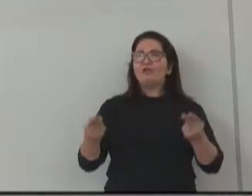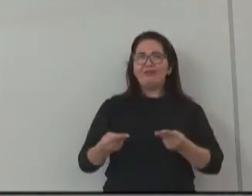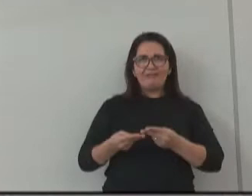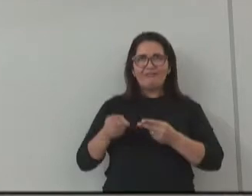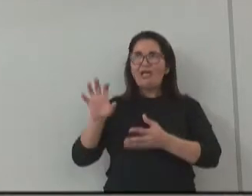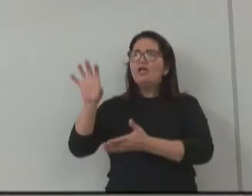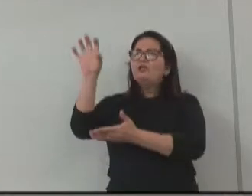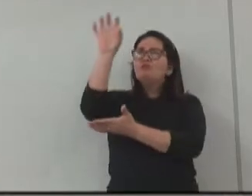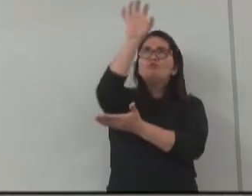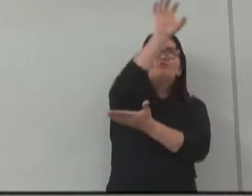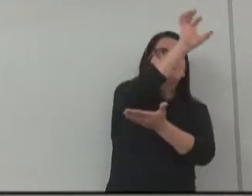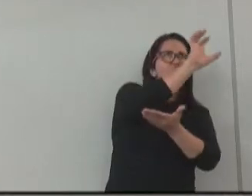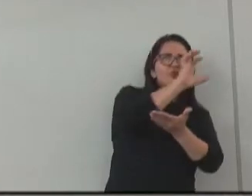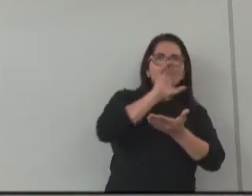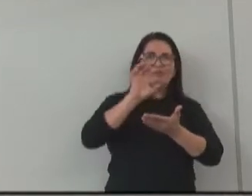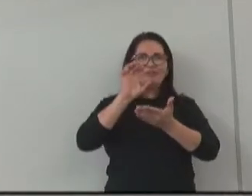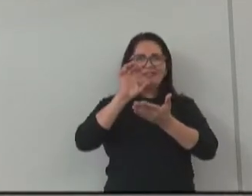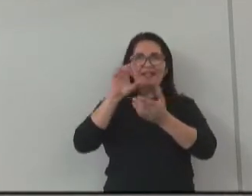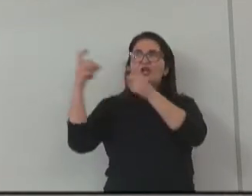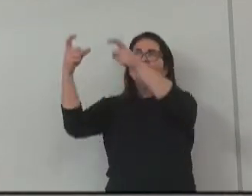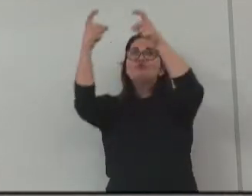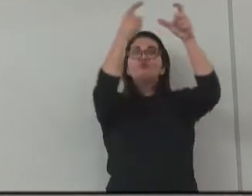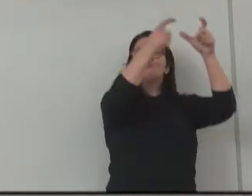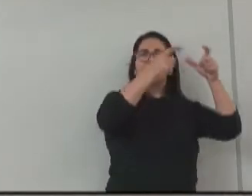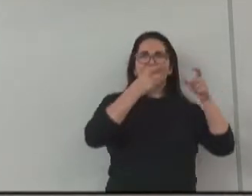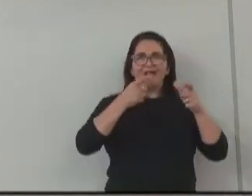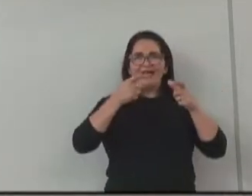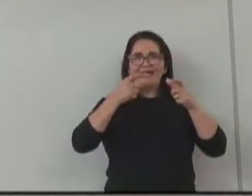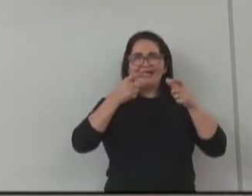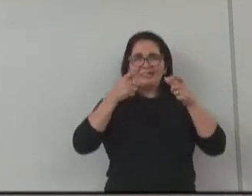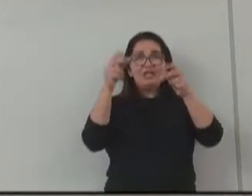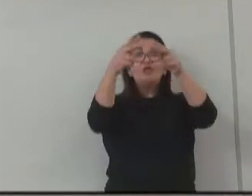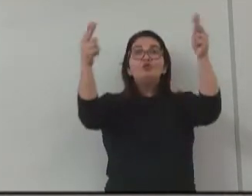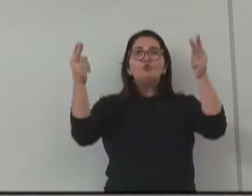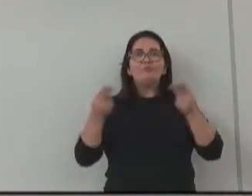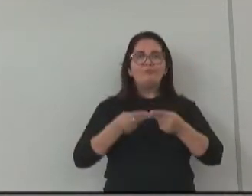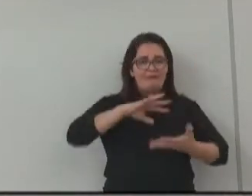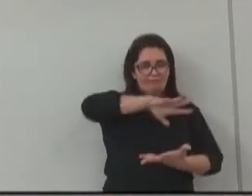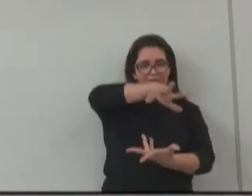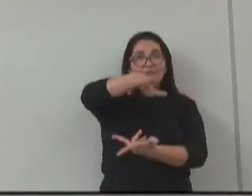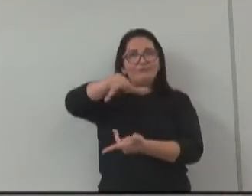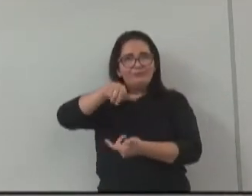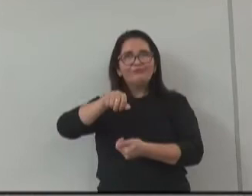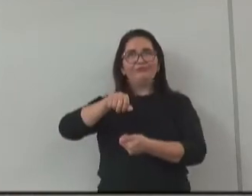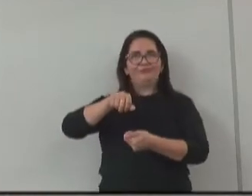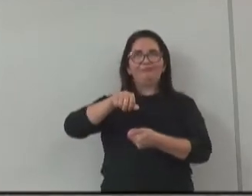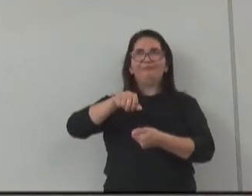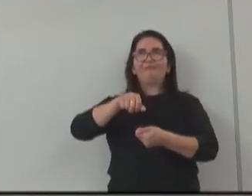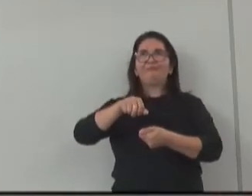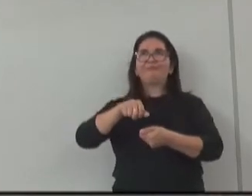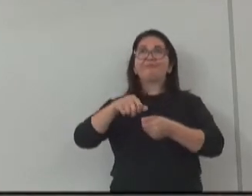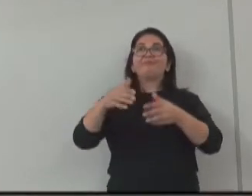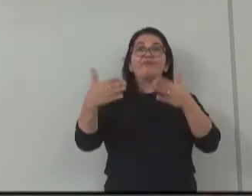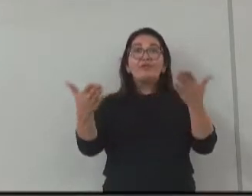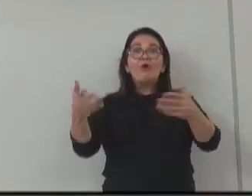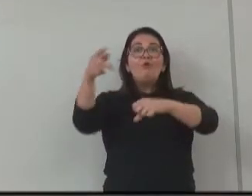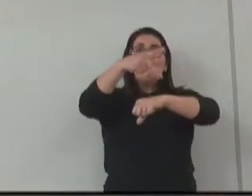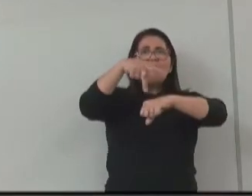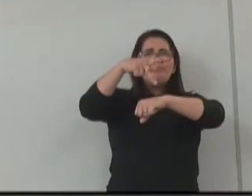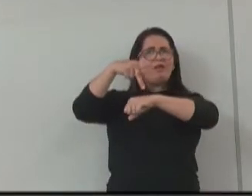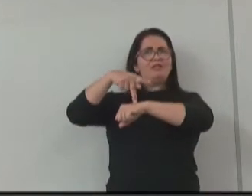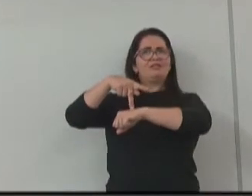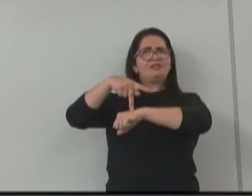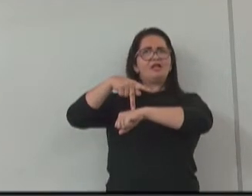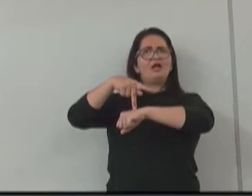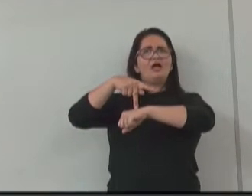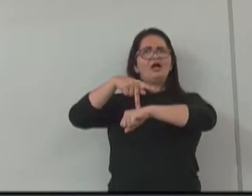essa delimitação onde que nós temos aqui como produto final os mapas. O país, qual